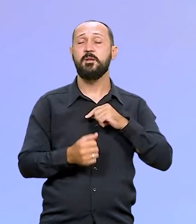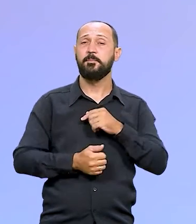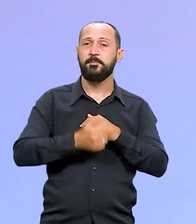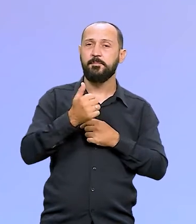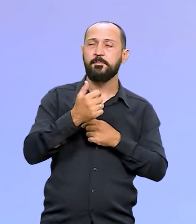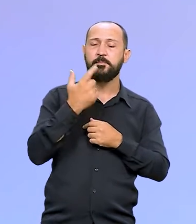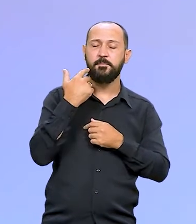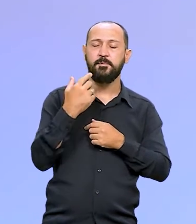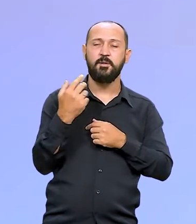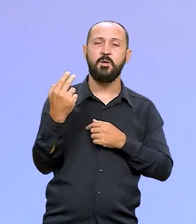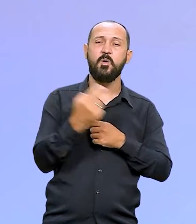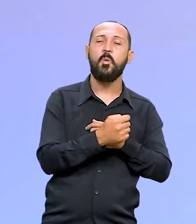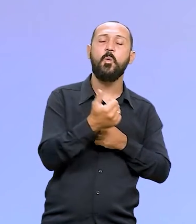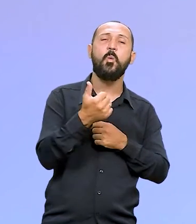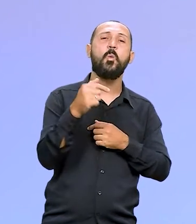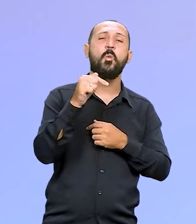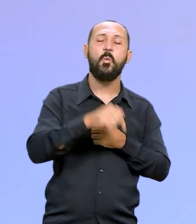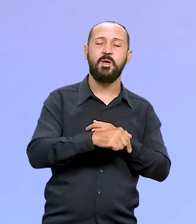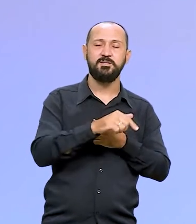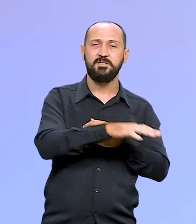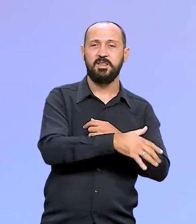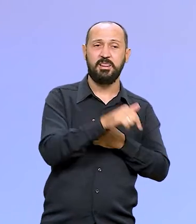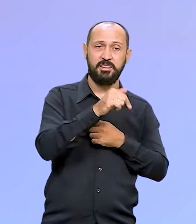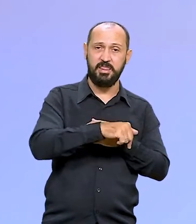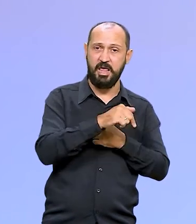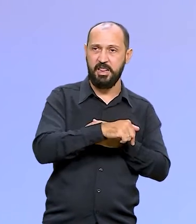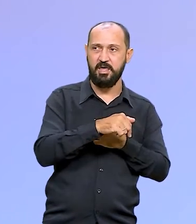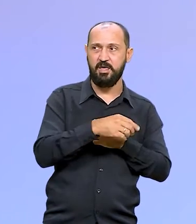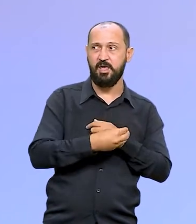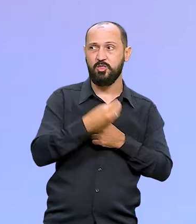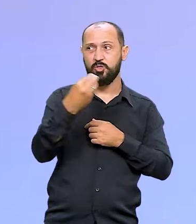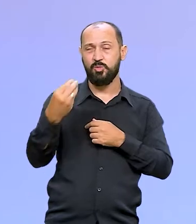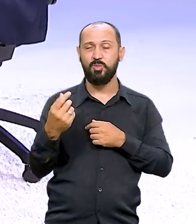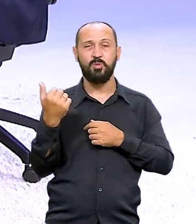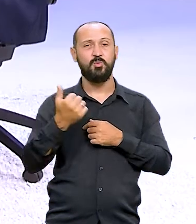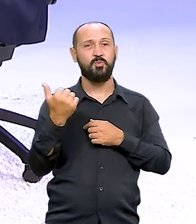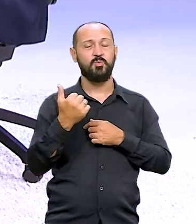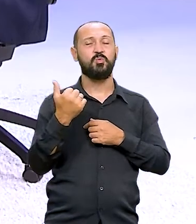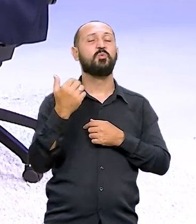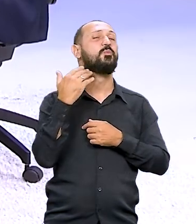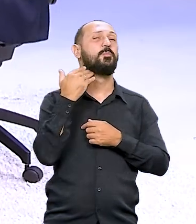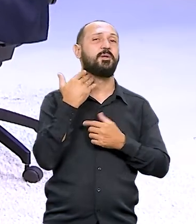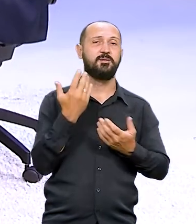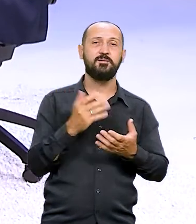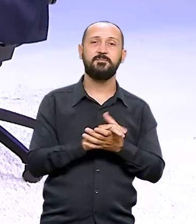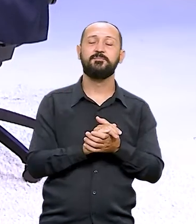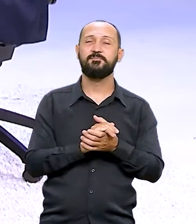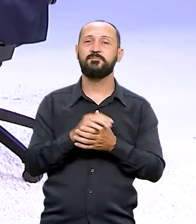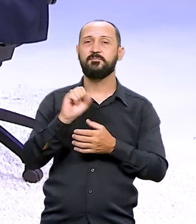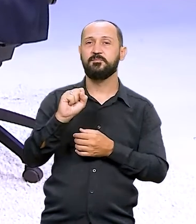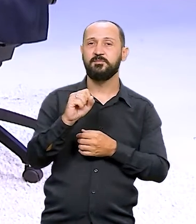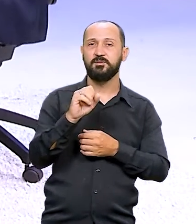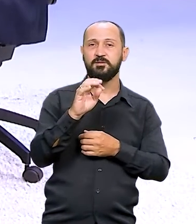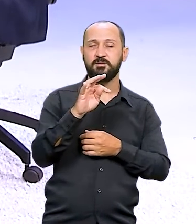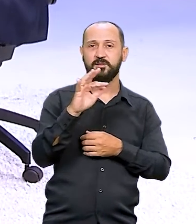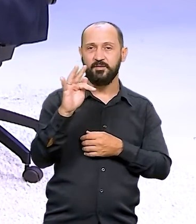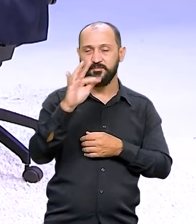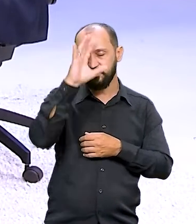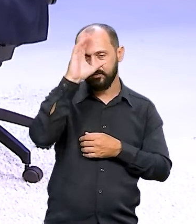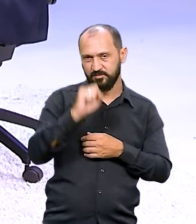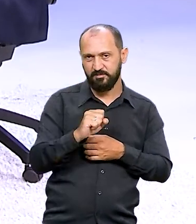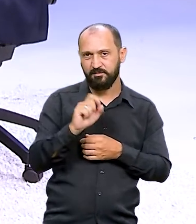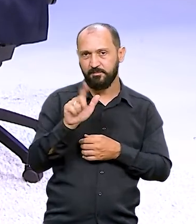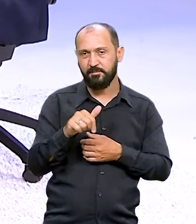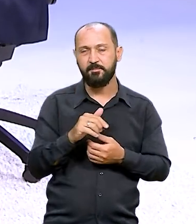basicamente passa a propriedade resolvível para o banco. Então não é mais do devedor, não é mais do fiduciante, ela é do credor fiduciário. Foi isso que o STF